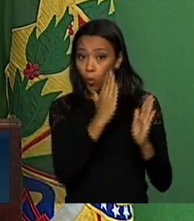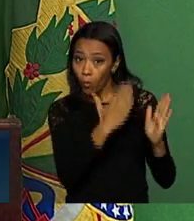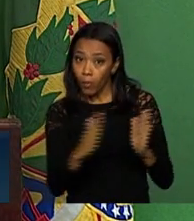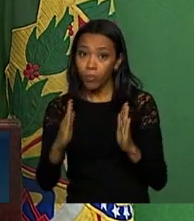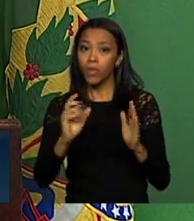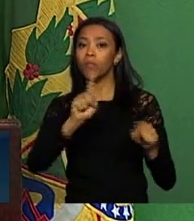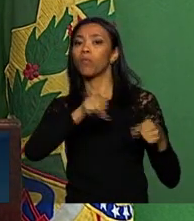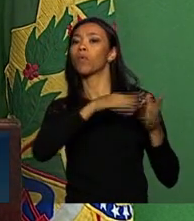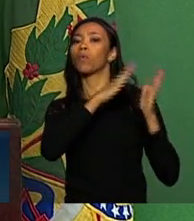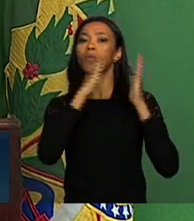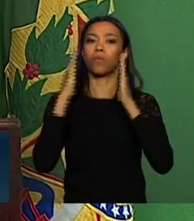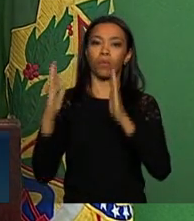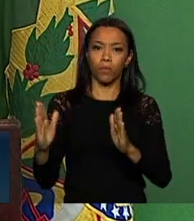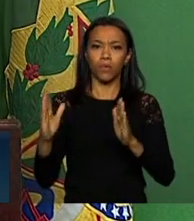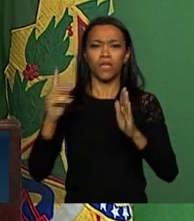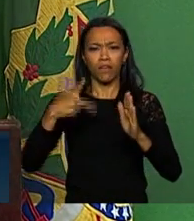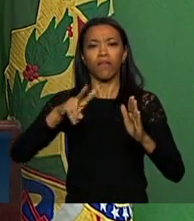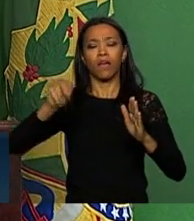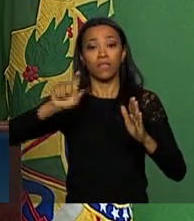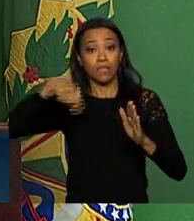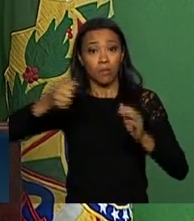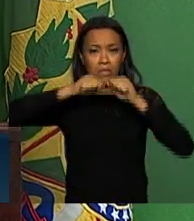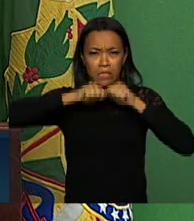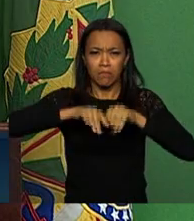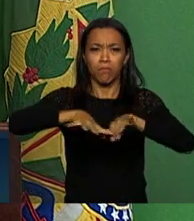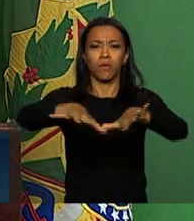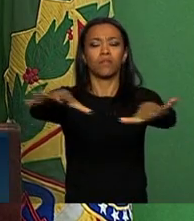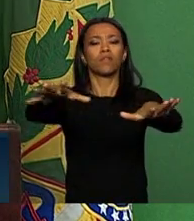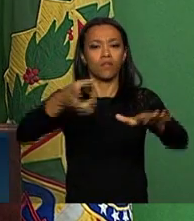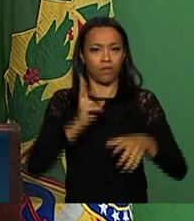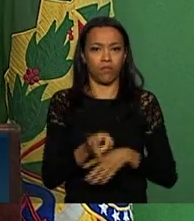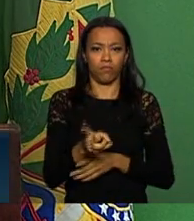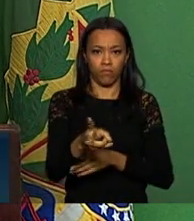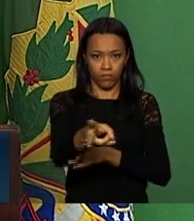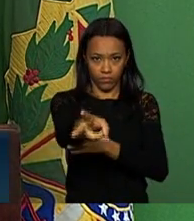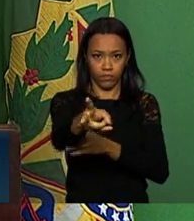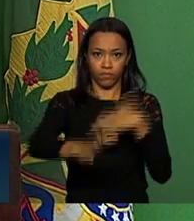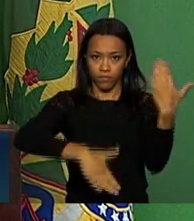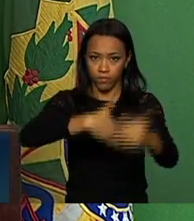expansão que vai ser profundo sólido e